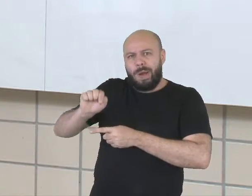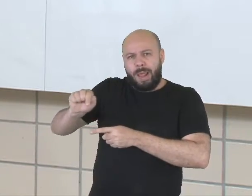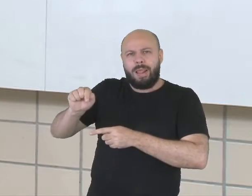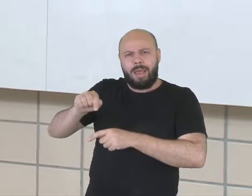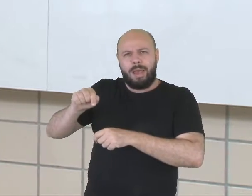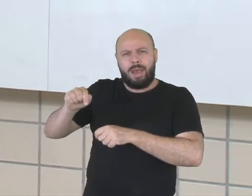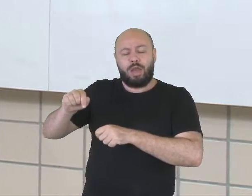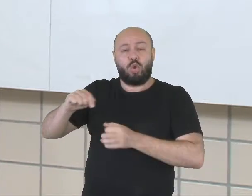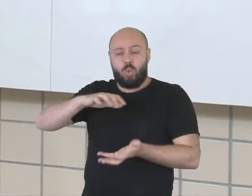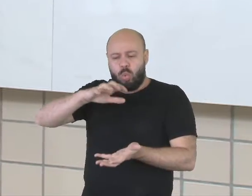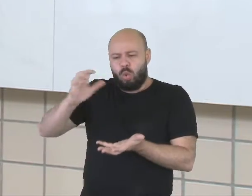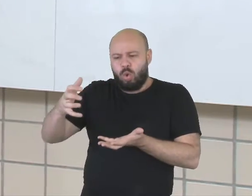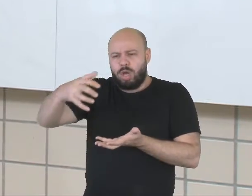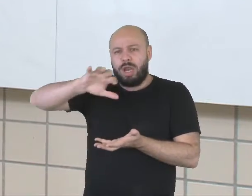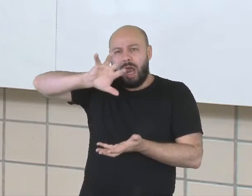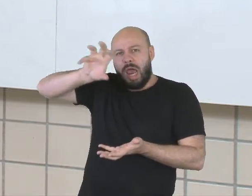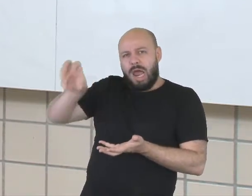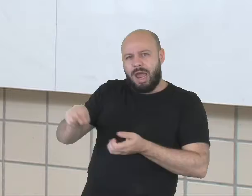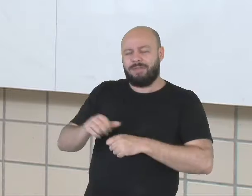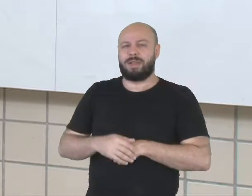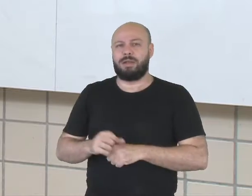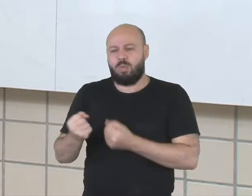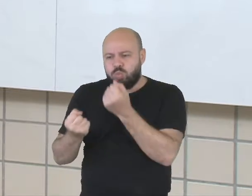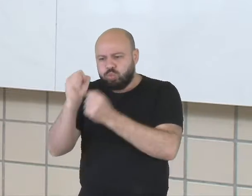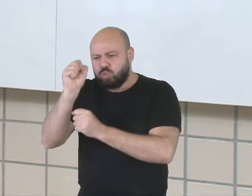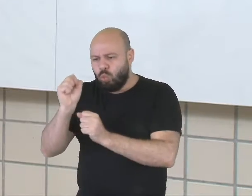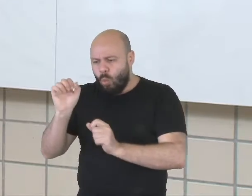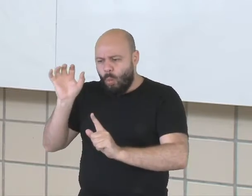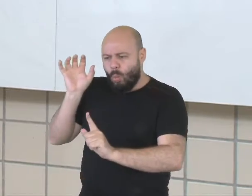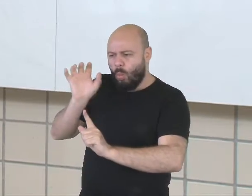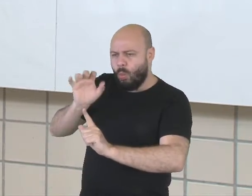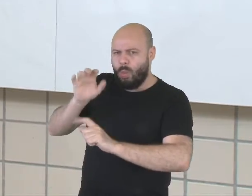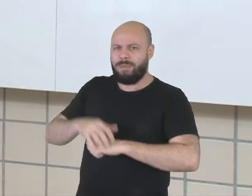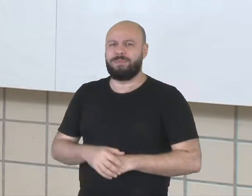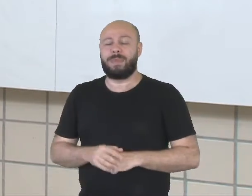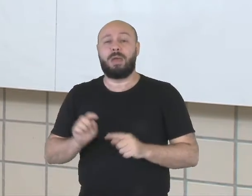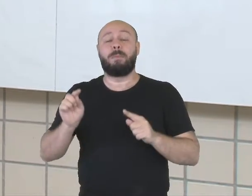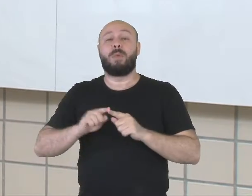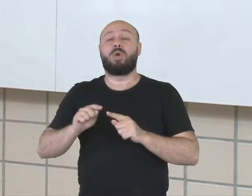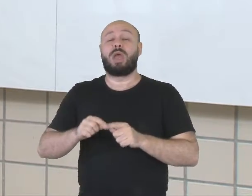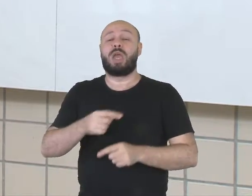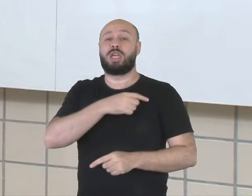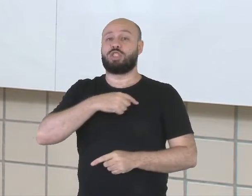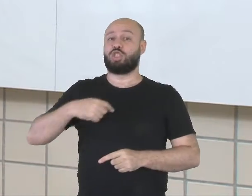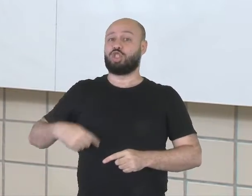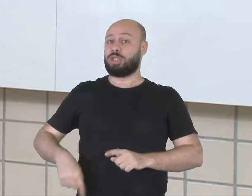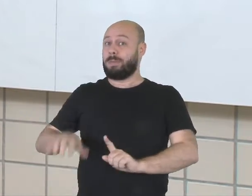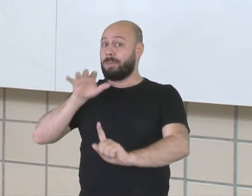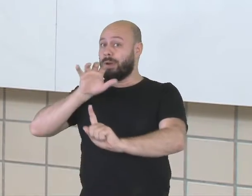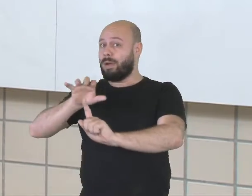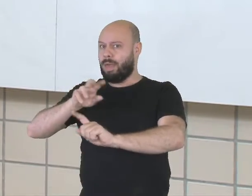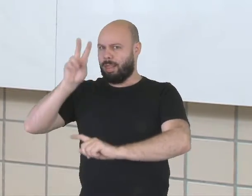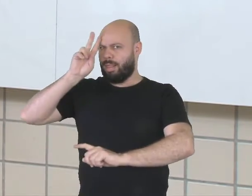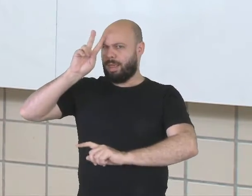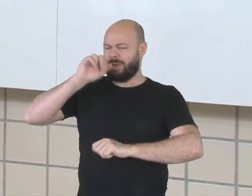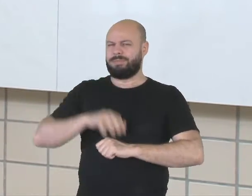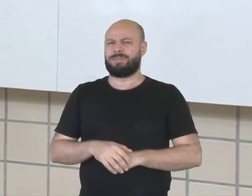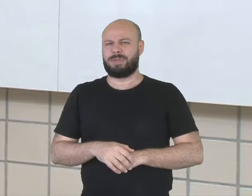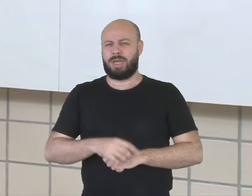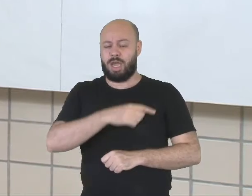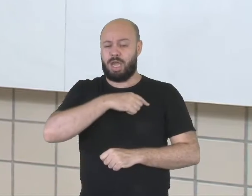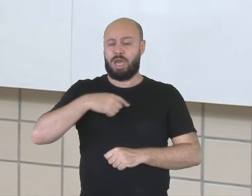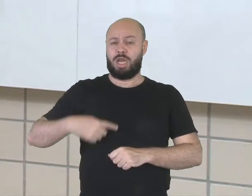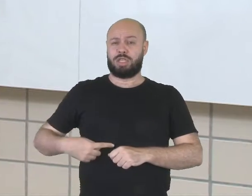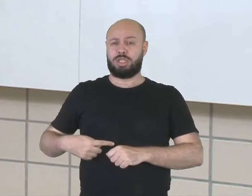africano, na industrialização. Isso muito grande, principalmente por conta da China. Lembra que eu falei para vocês que a China começou a